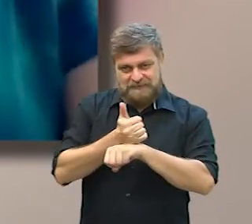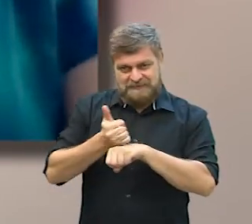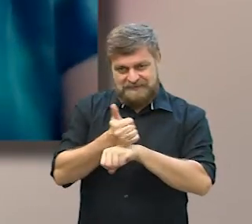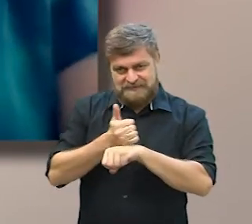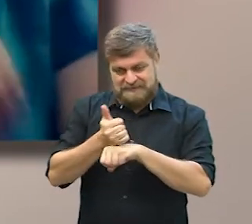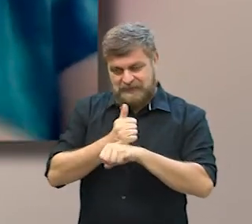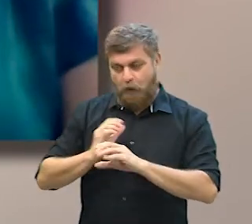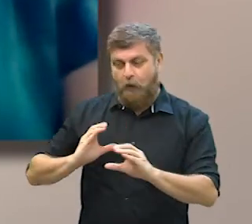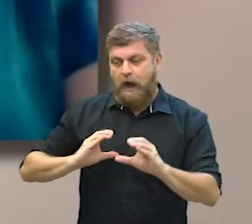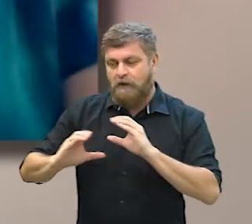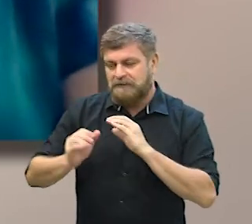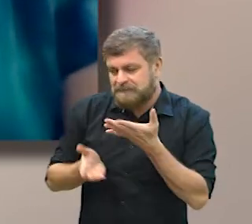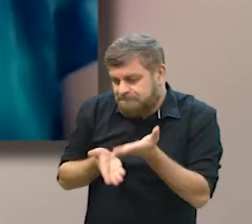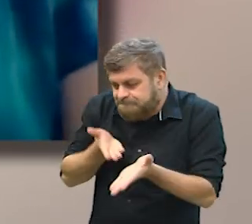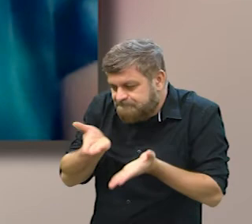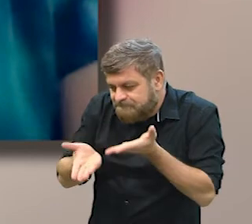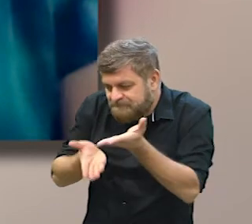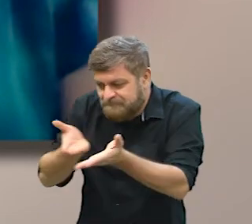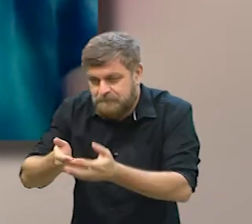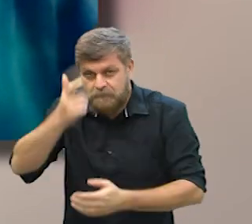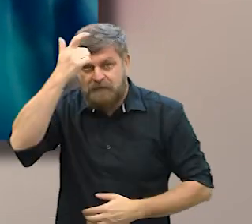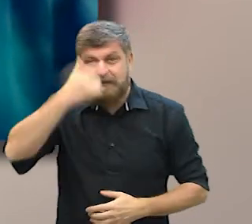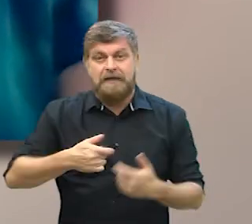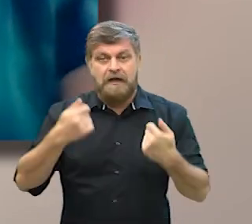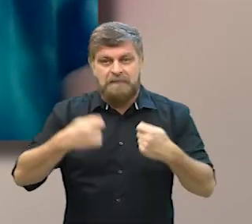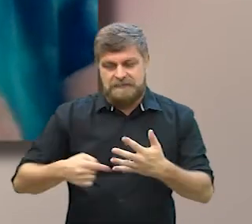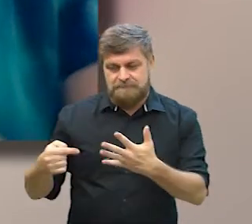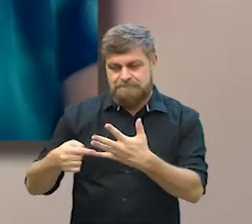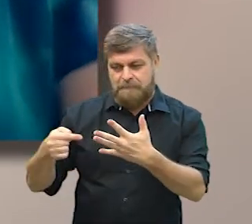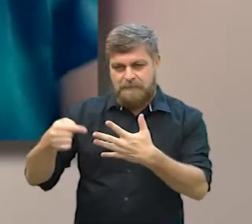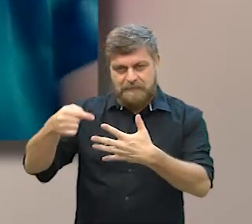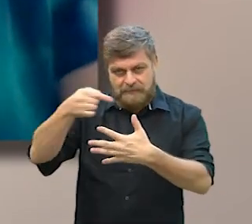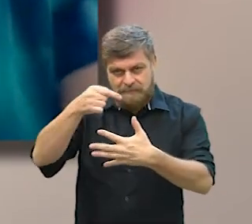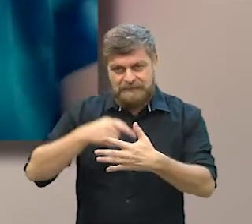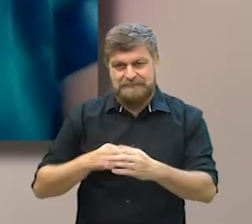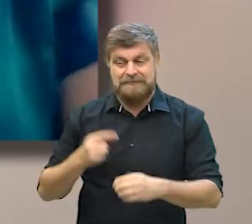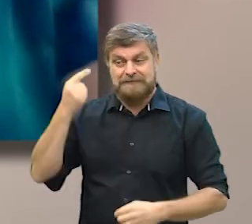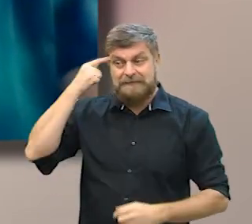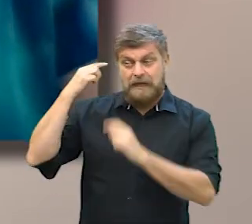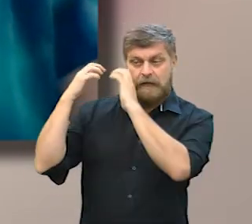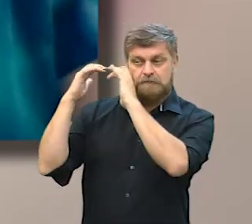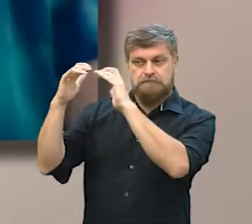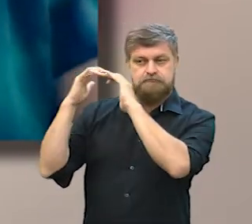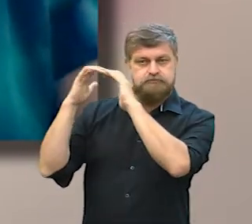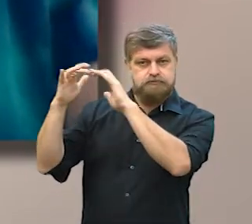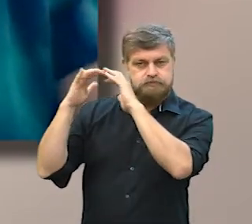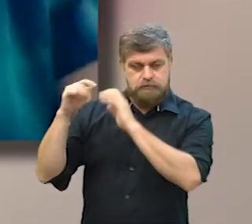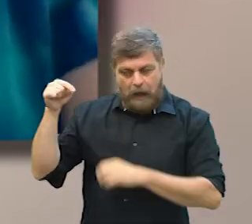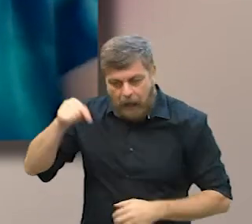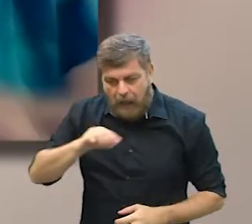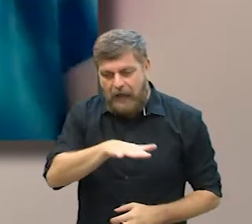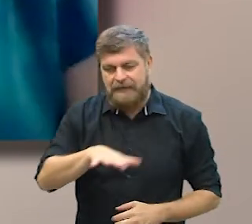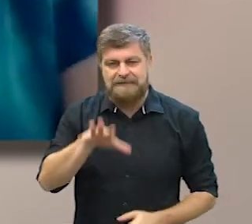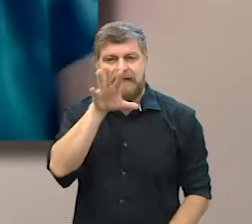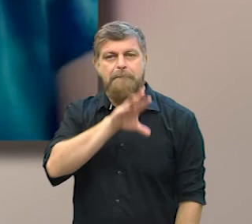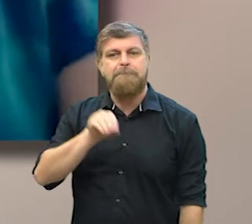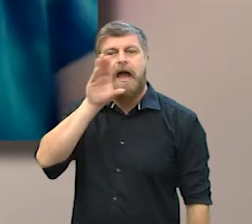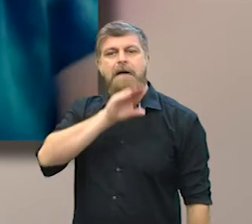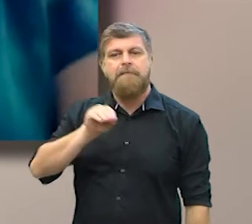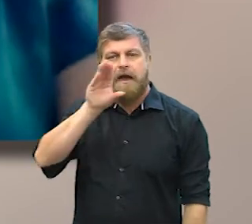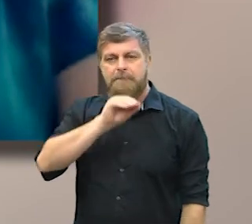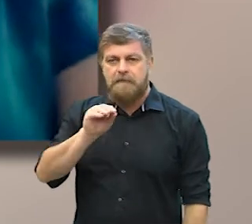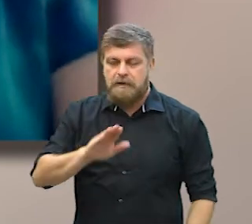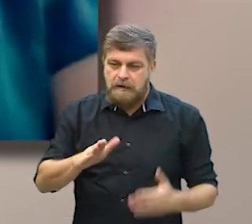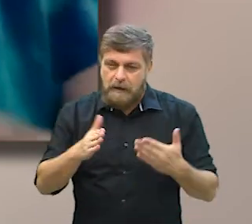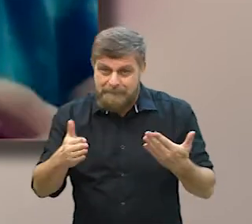enquanto, né, vamos dizer, uma terapeuta da comunicação, eu preciso desses processos de cognição para a criança